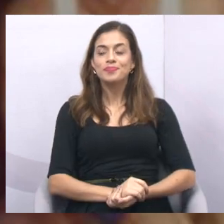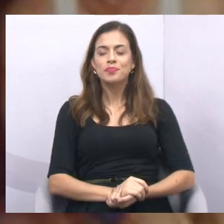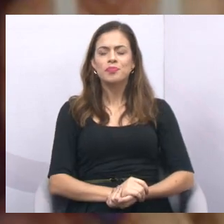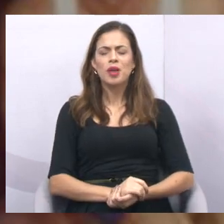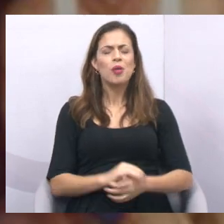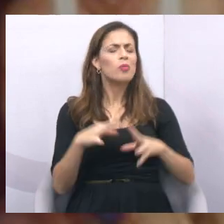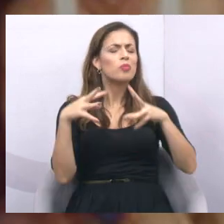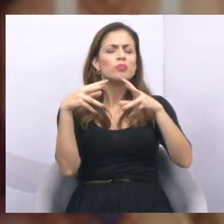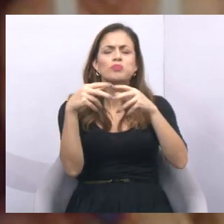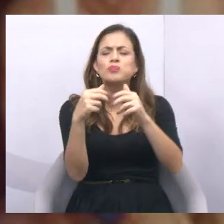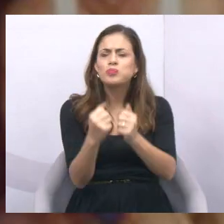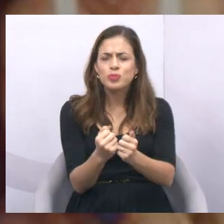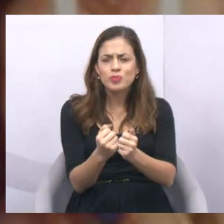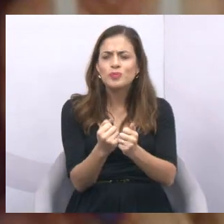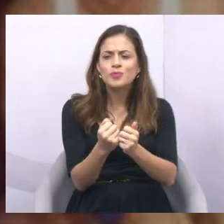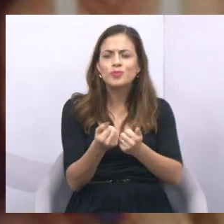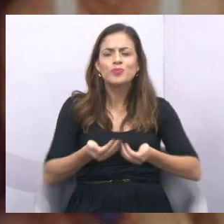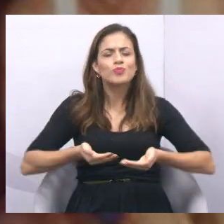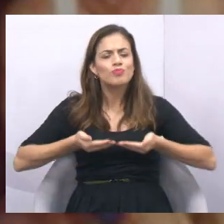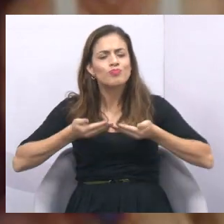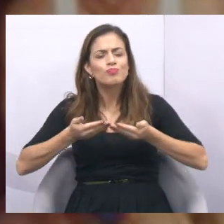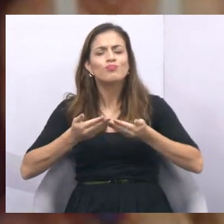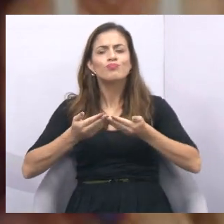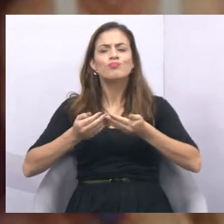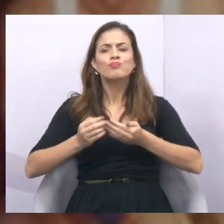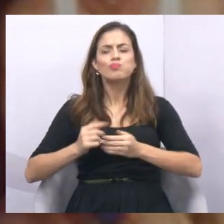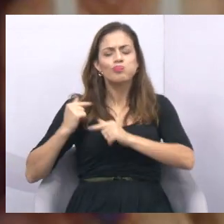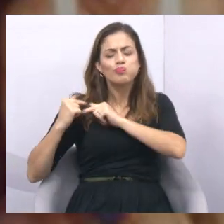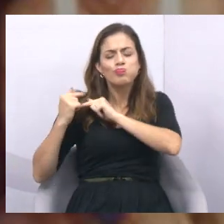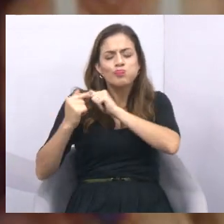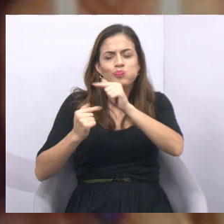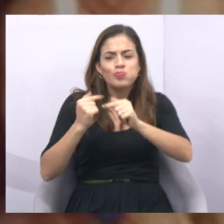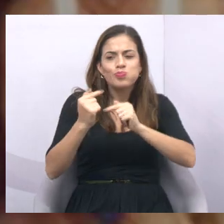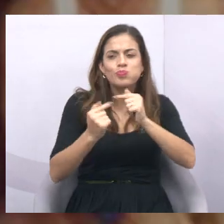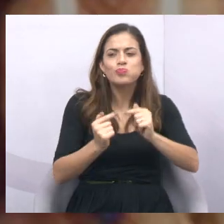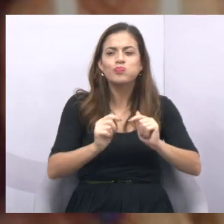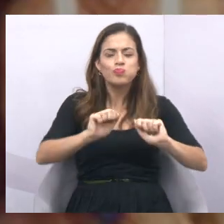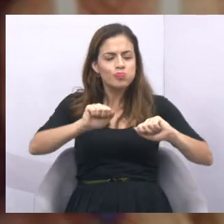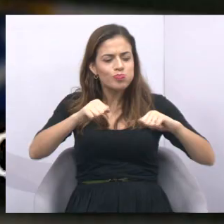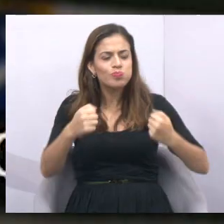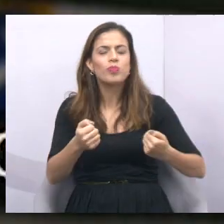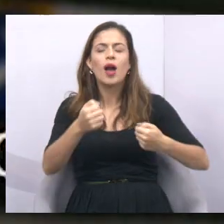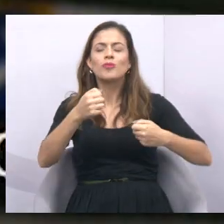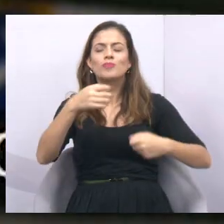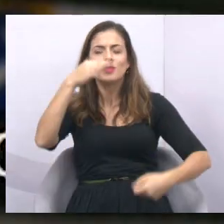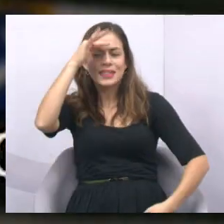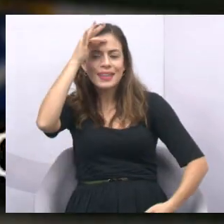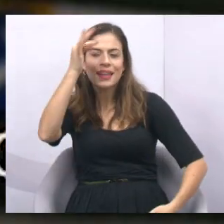isso, por ter deixado por onde passou um rastro de competência e talento,